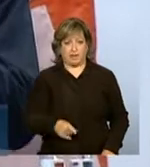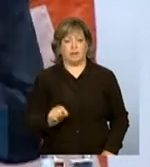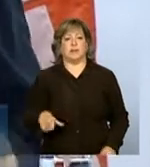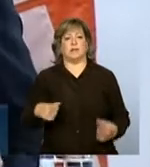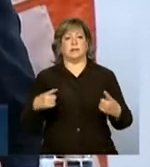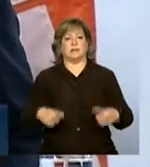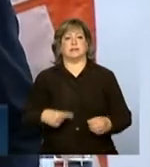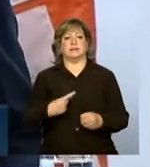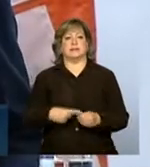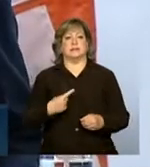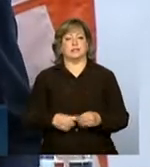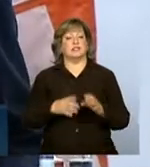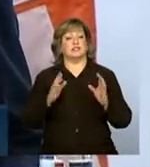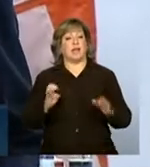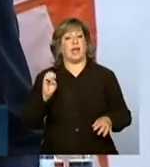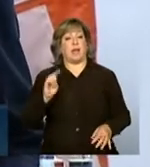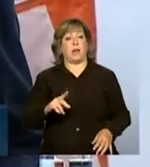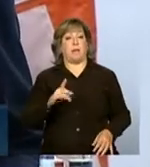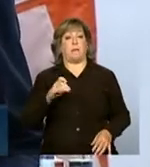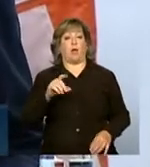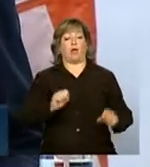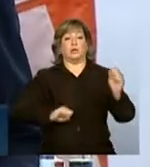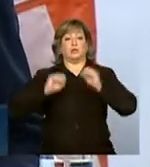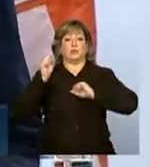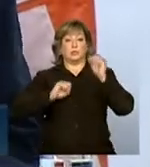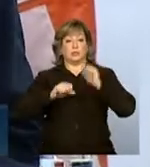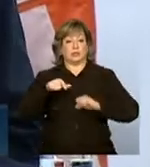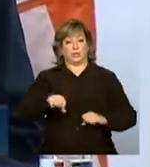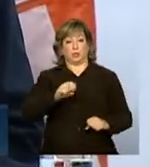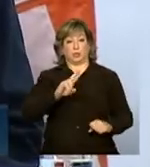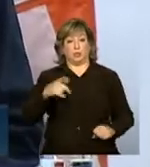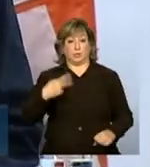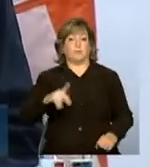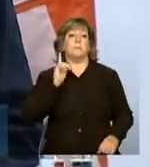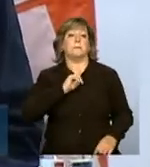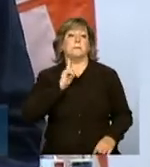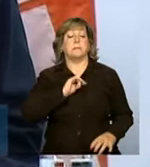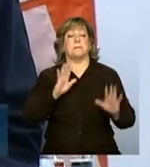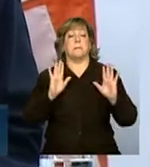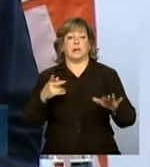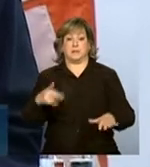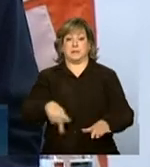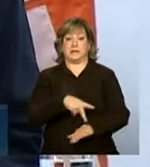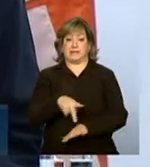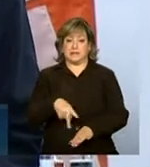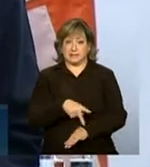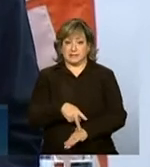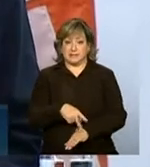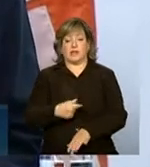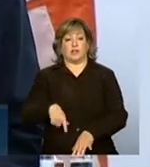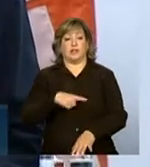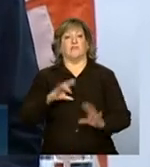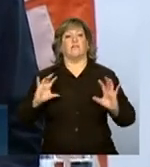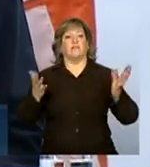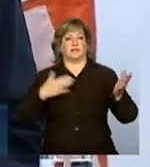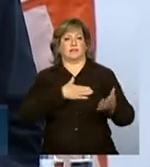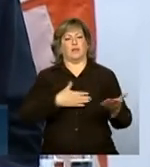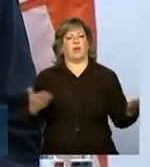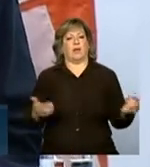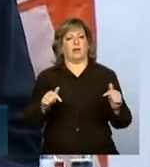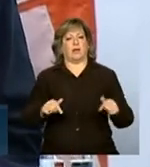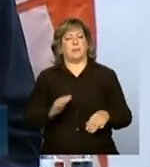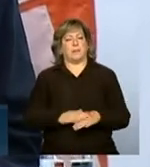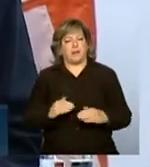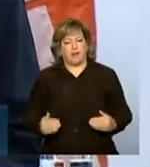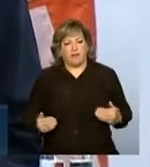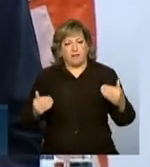polo industrial de referência, não só no sul de Minas, mas no país. Estamos celebrando aqui mais um avanço,